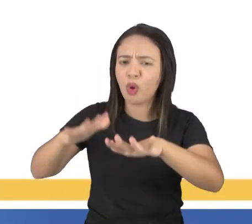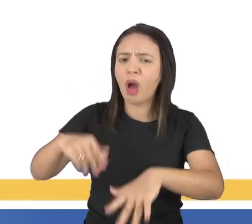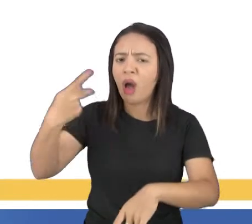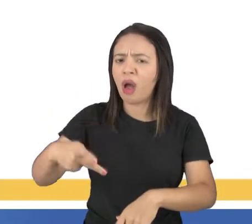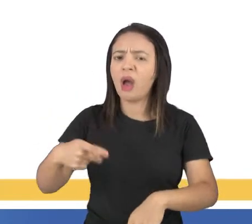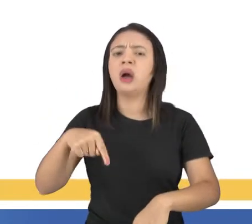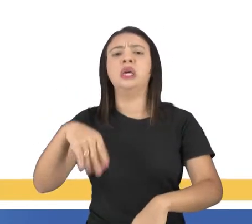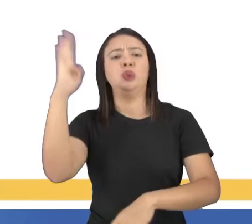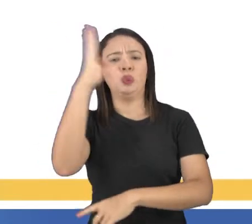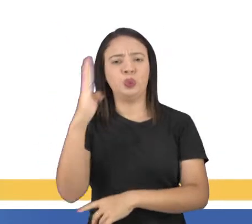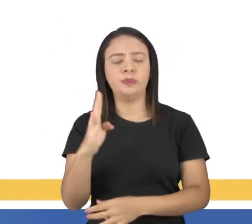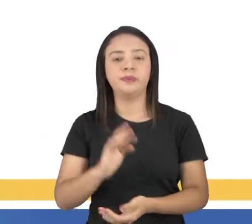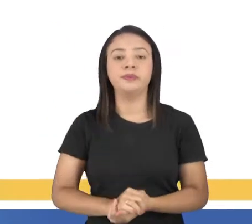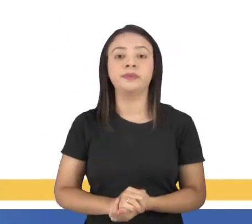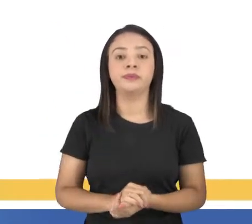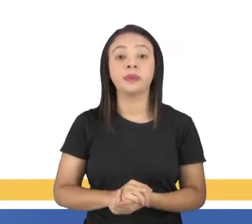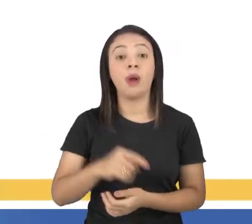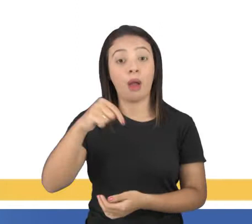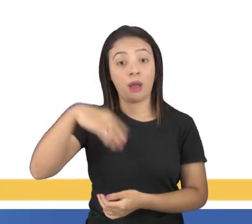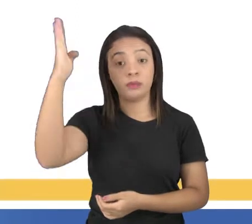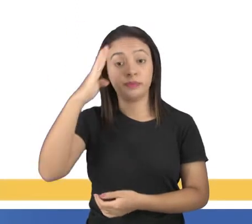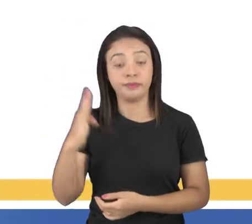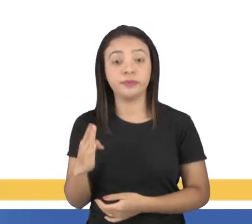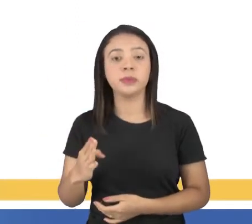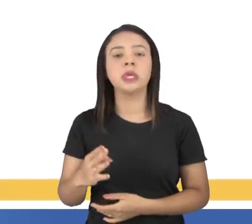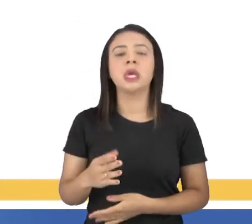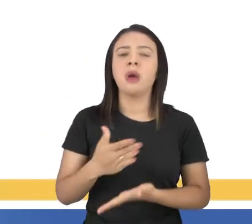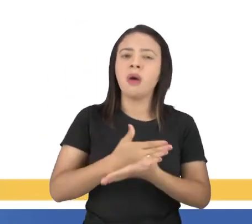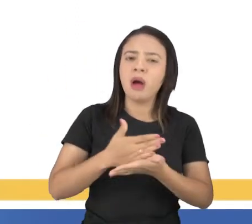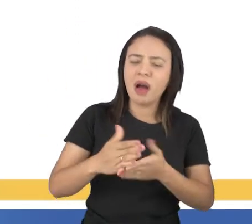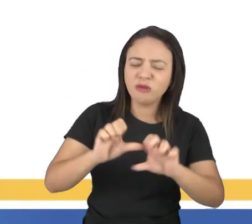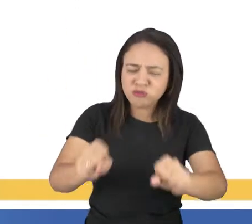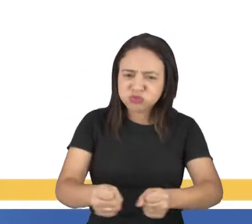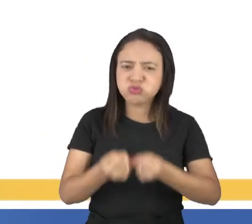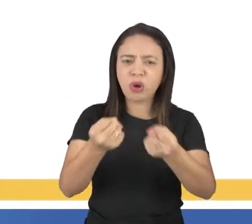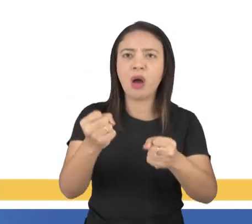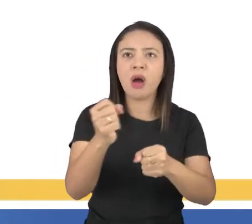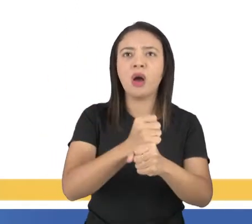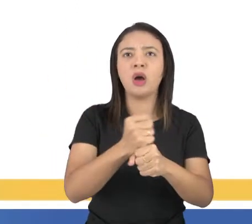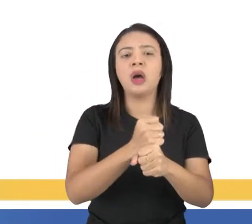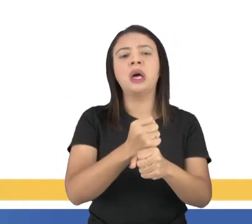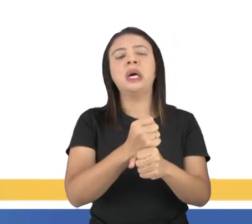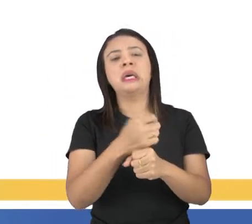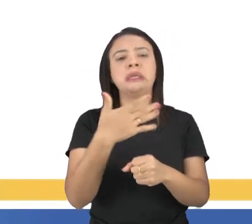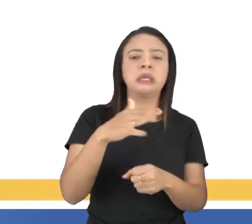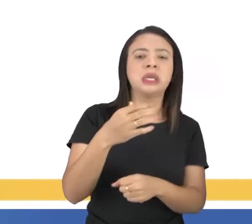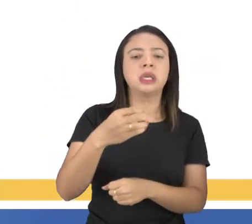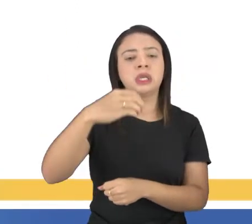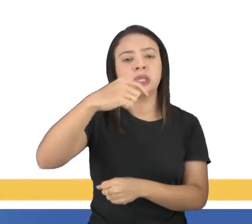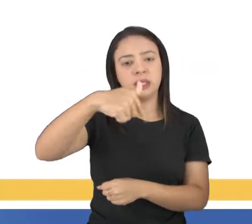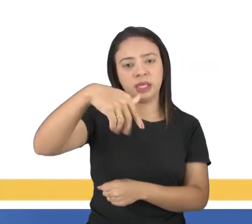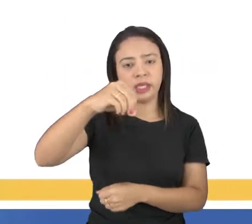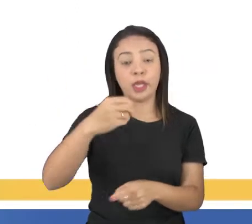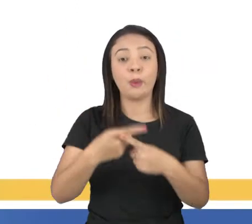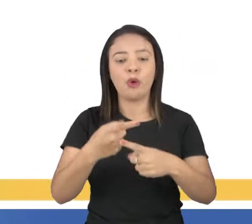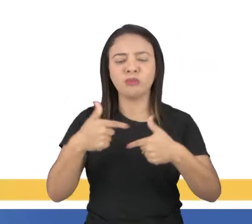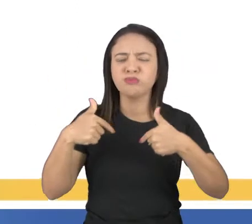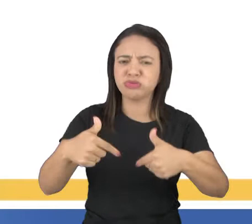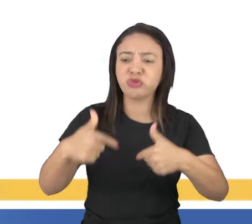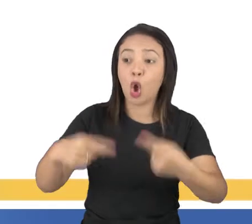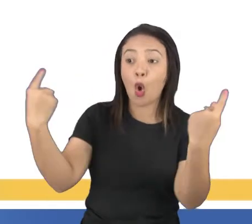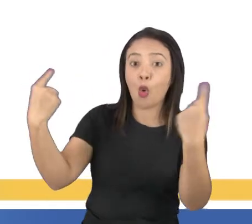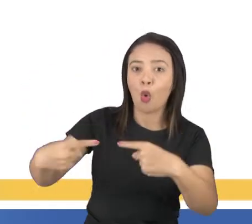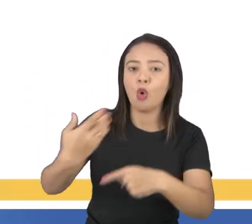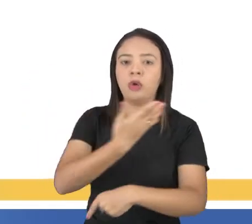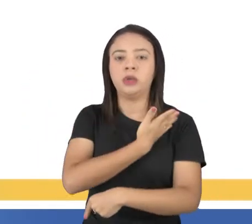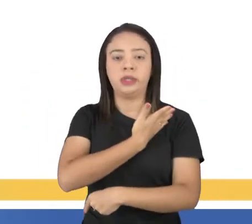No Brasil, os movimentos sociais ganharam força na década de 70, por serem fortes opositores ao regime militar, mas logicamente eles